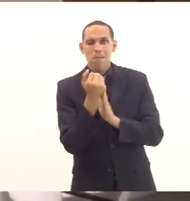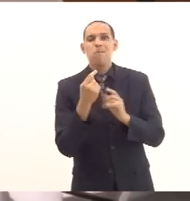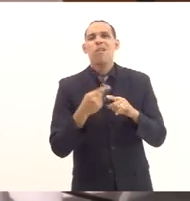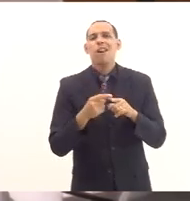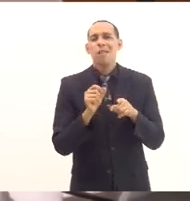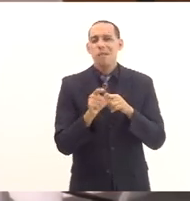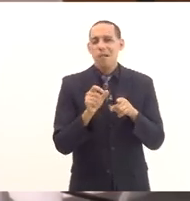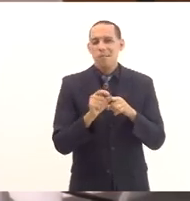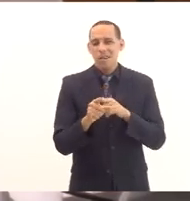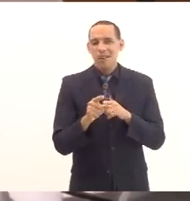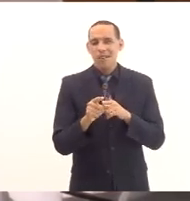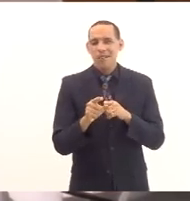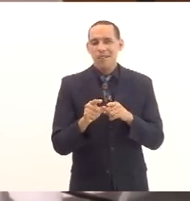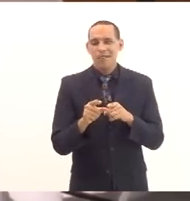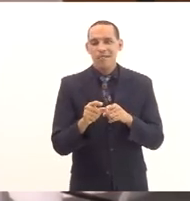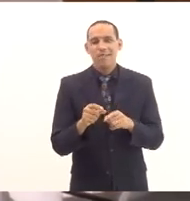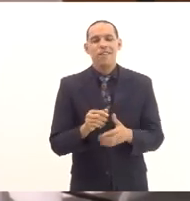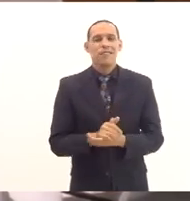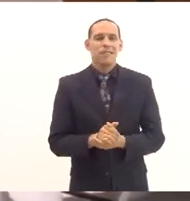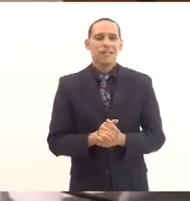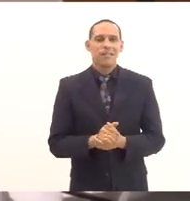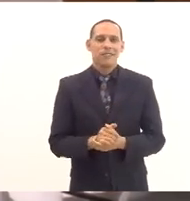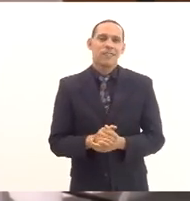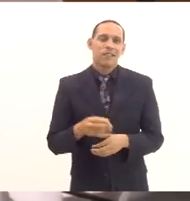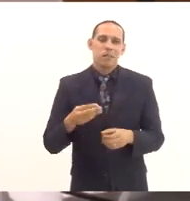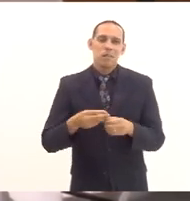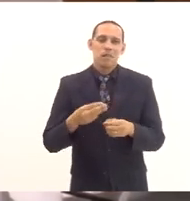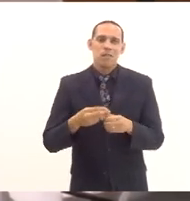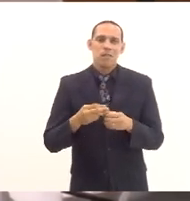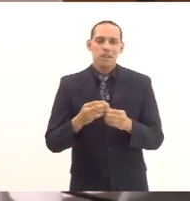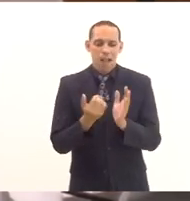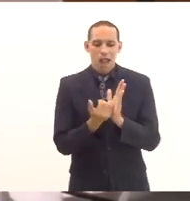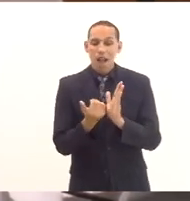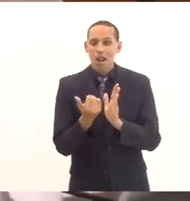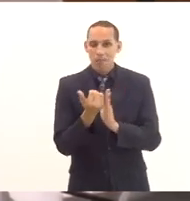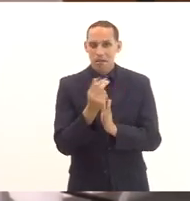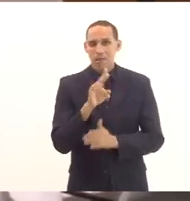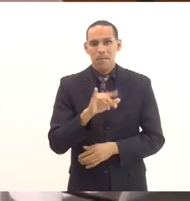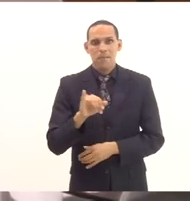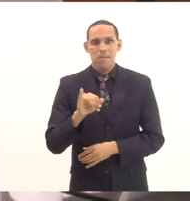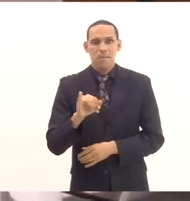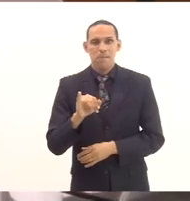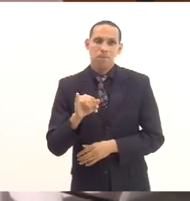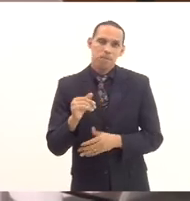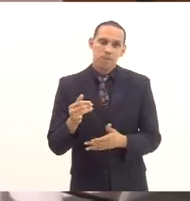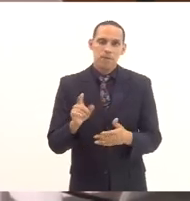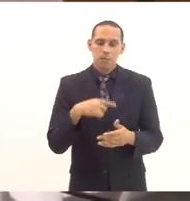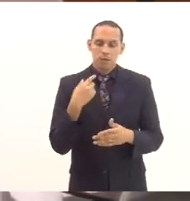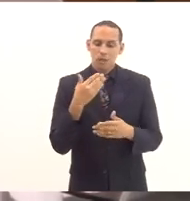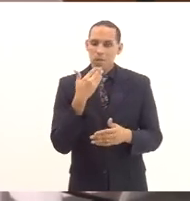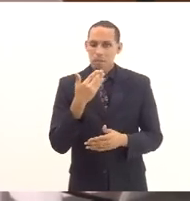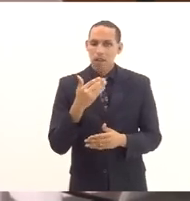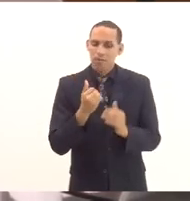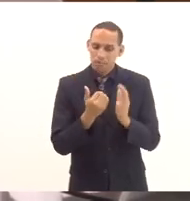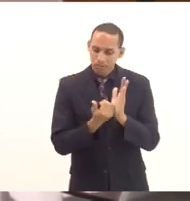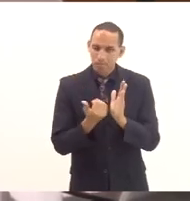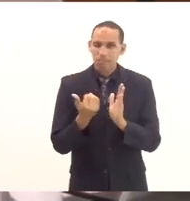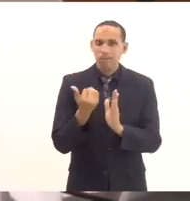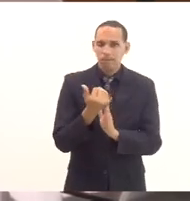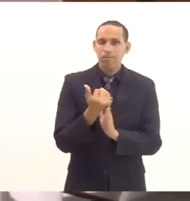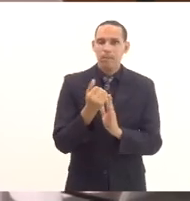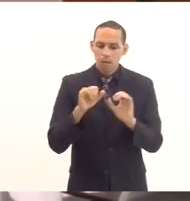aluguel do aluguel que a gente tem chamado lá no município o seu número vai vai ampliar cada vez mais o que reforça ainda mais a nossa pelo em relação